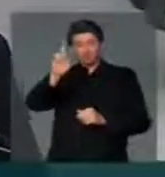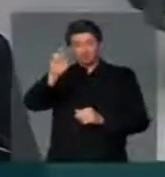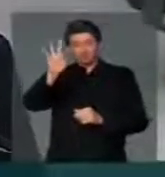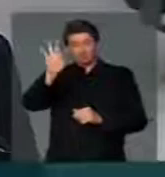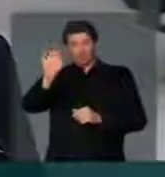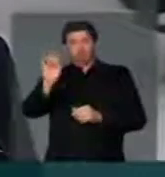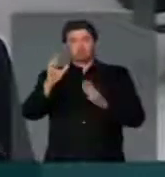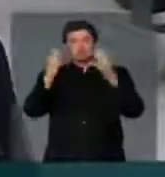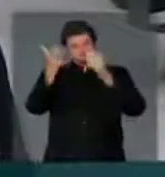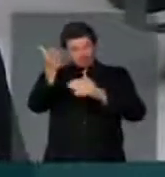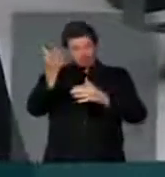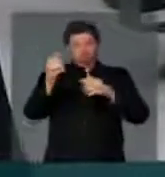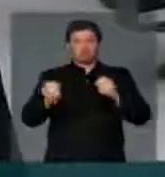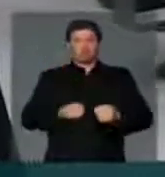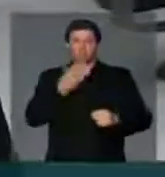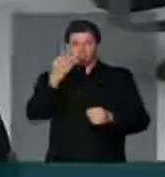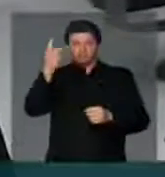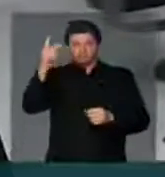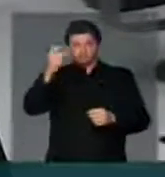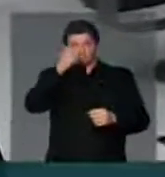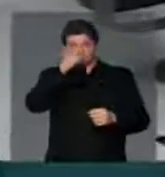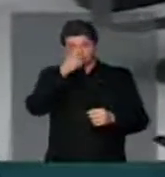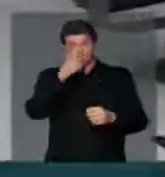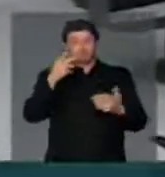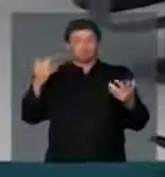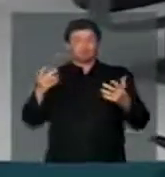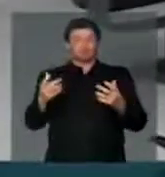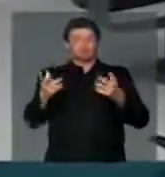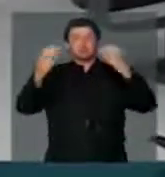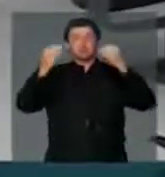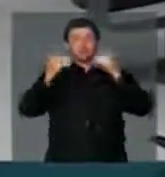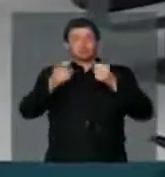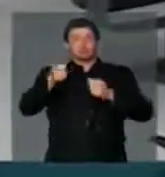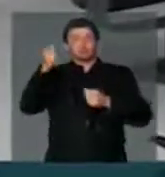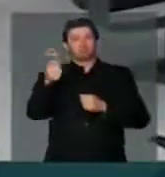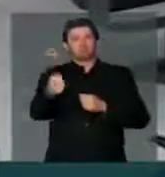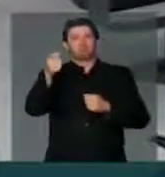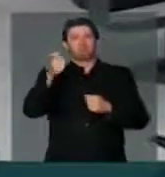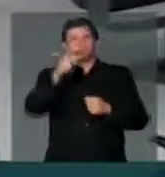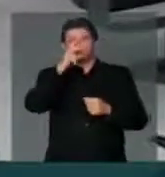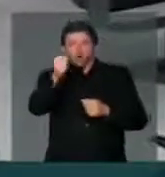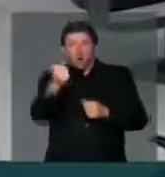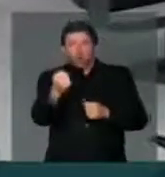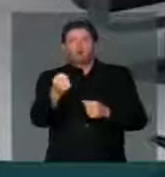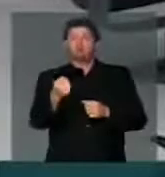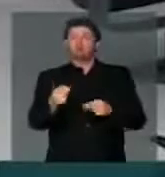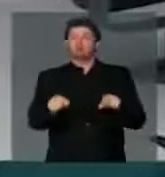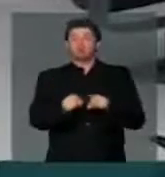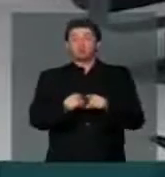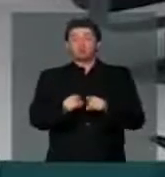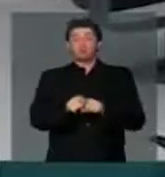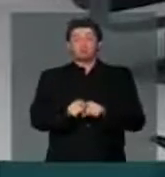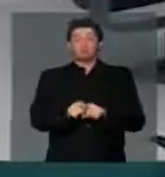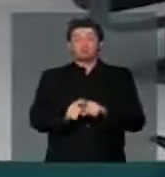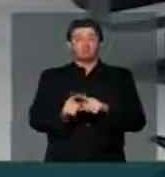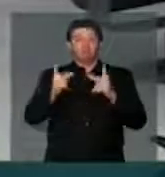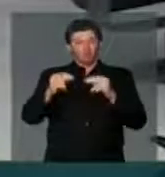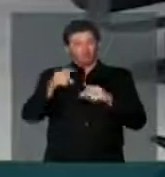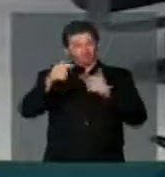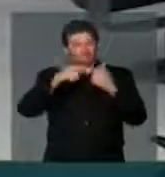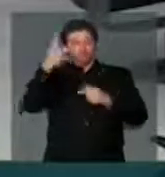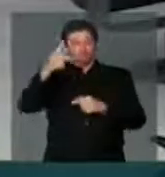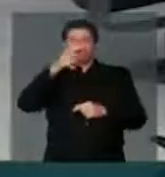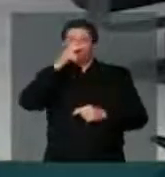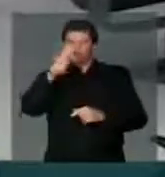parabenizar Vossa Excelência pelo discurso, tão contundente e forte quanto, inclusive, tem sido a participação de